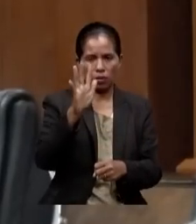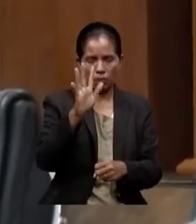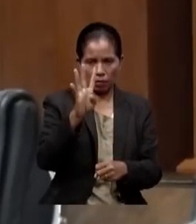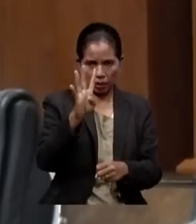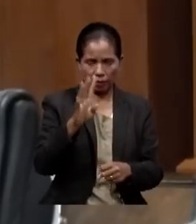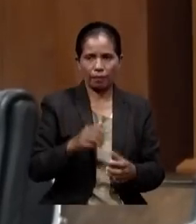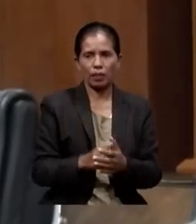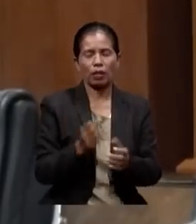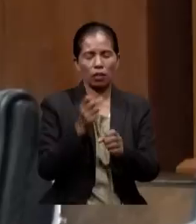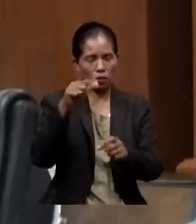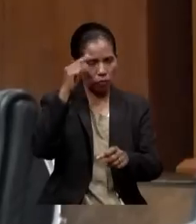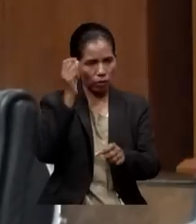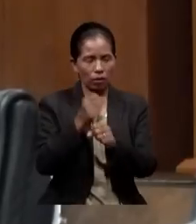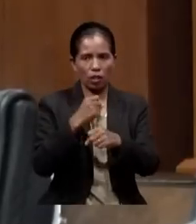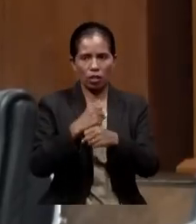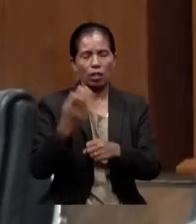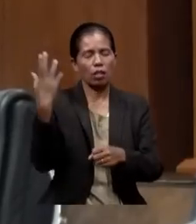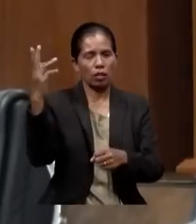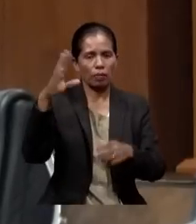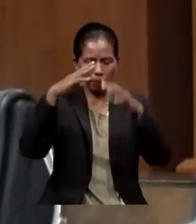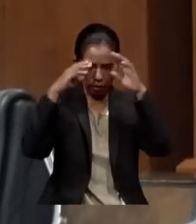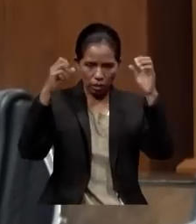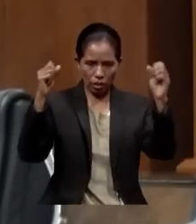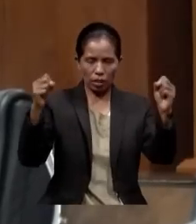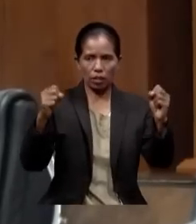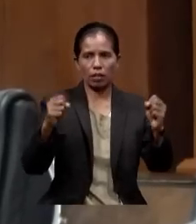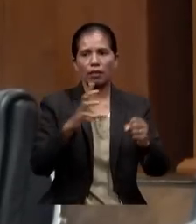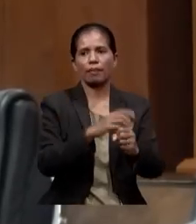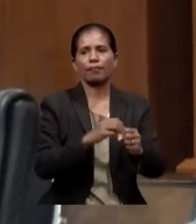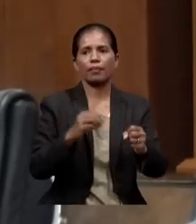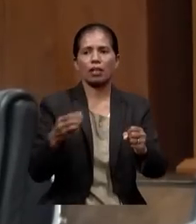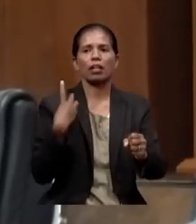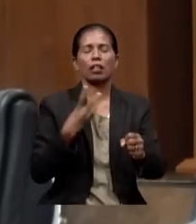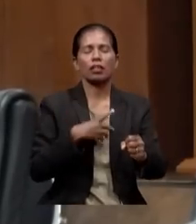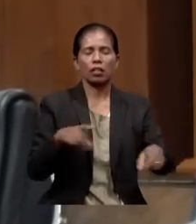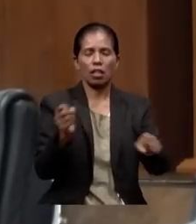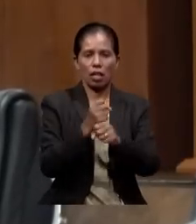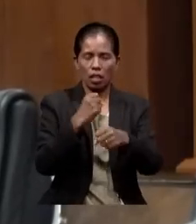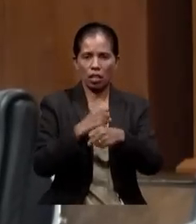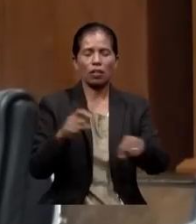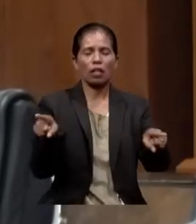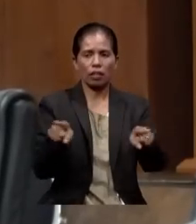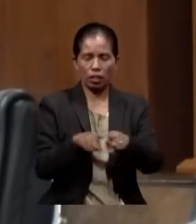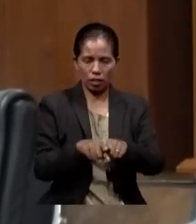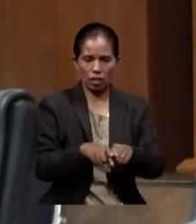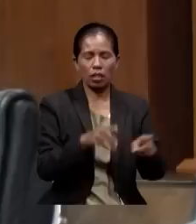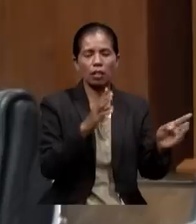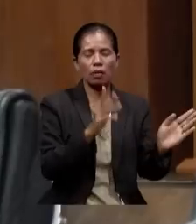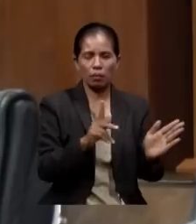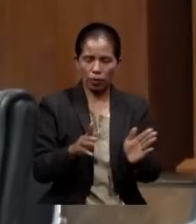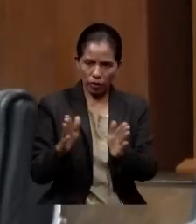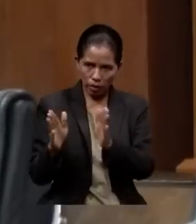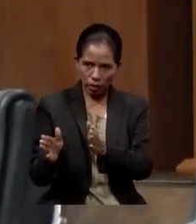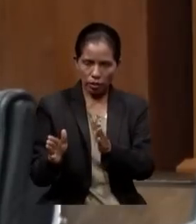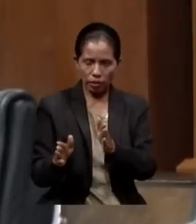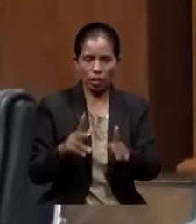presidente republik ne fati se promulga decreto ne maka extensão ne se halo nessa ne ini ne proseso ne rasik e mane be mak